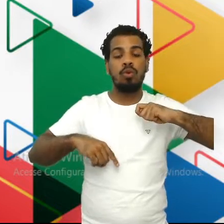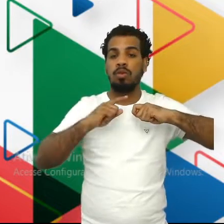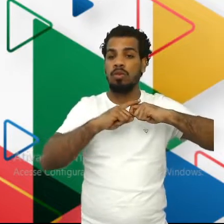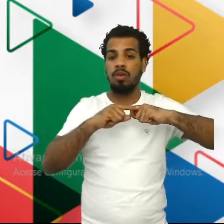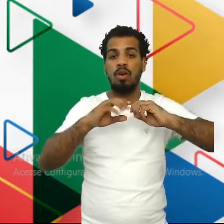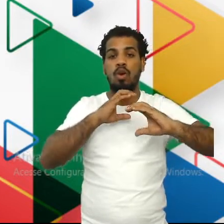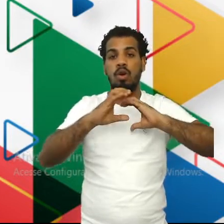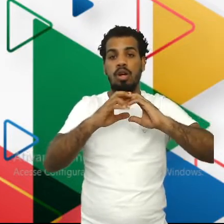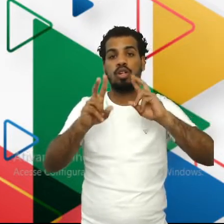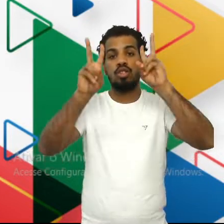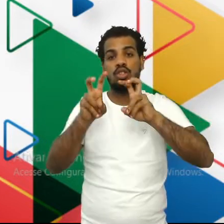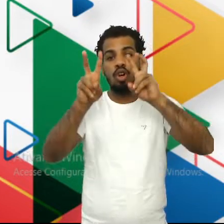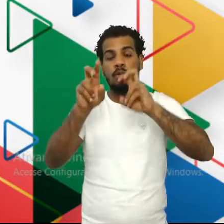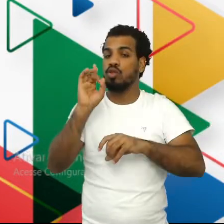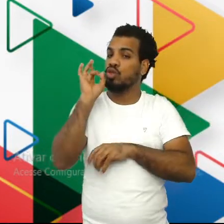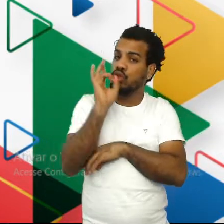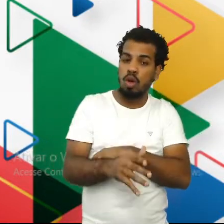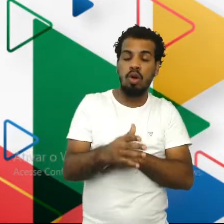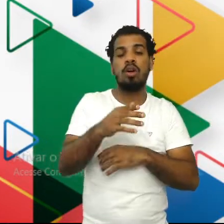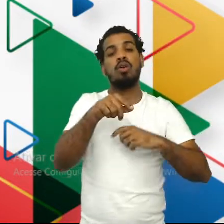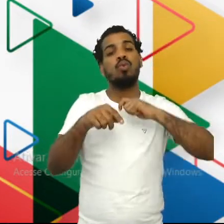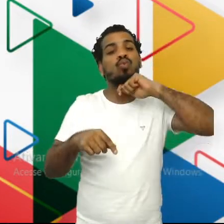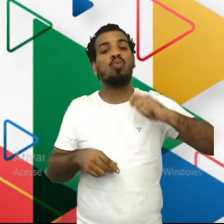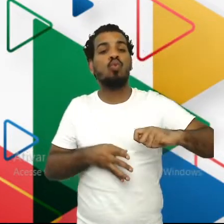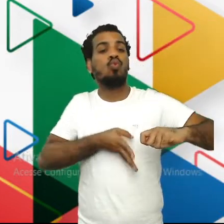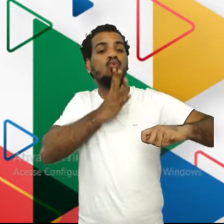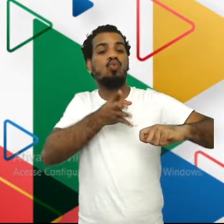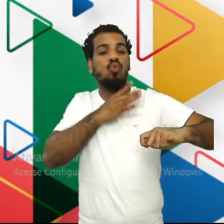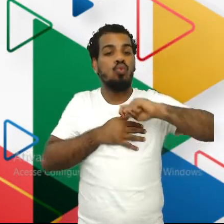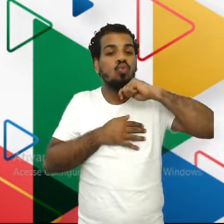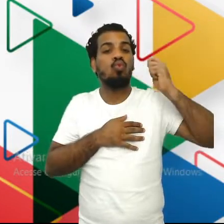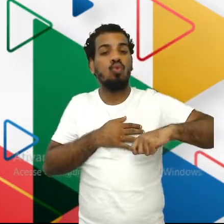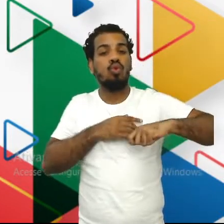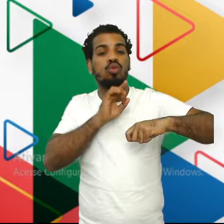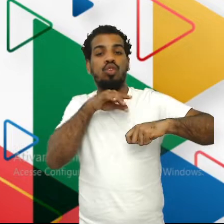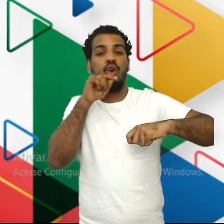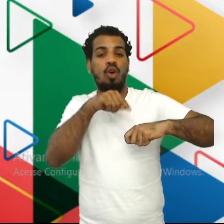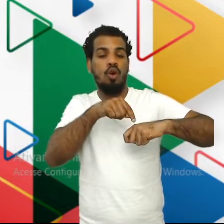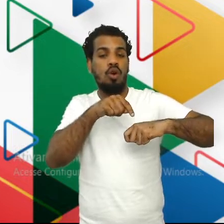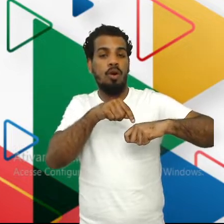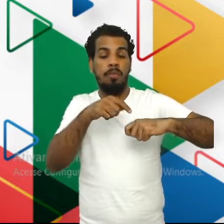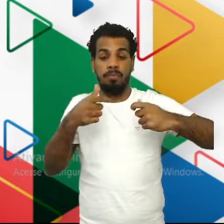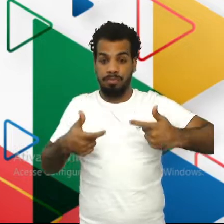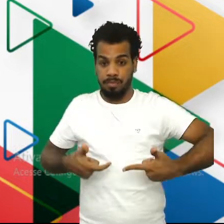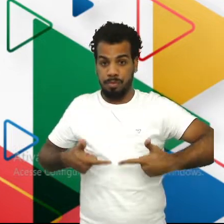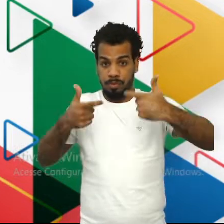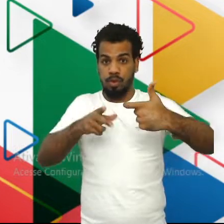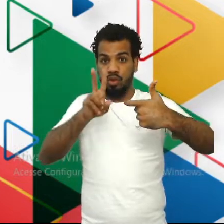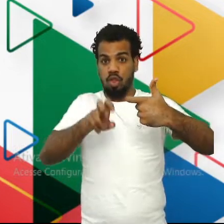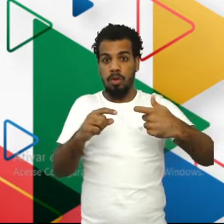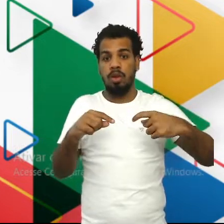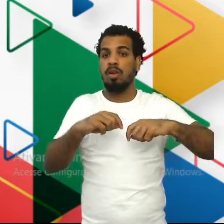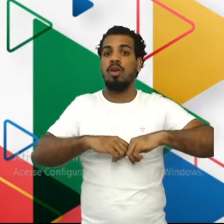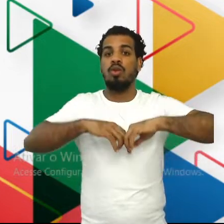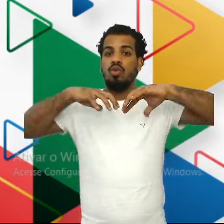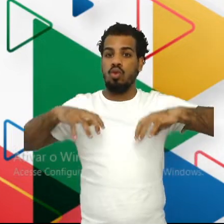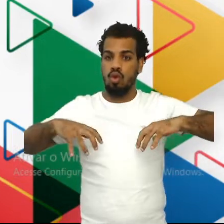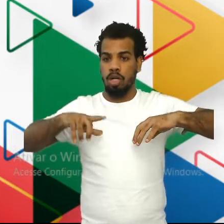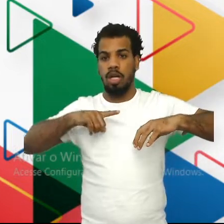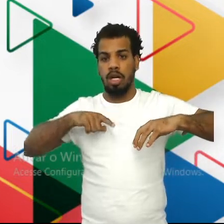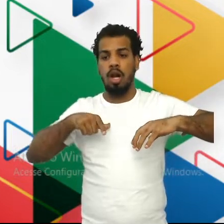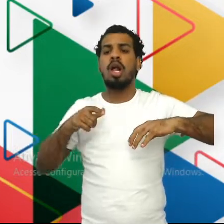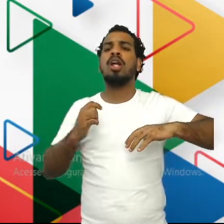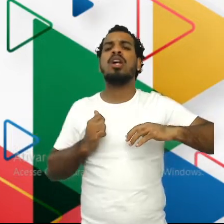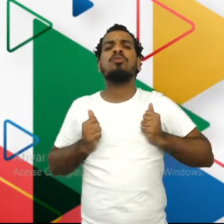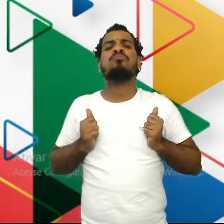canais de notícias estavam ouvindo apenas um lado da guerra. E quando a gente fala sobre guerra, a gente fala sobre dois lados. Quem começou